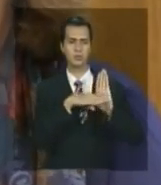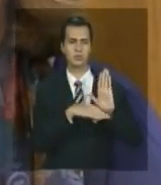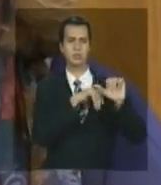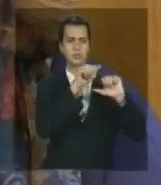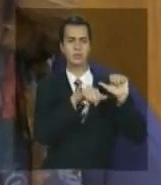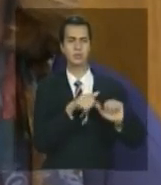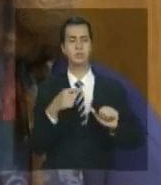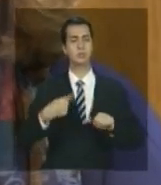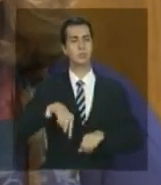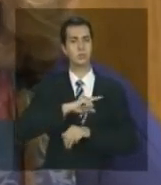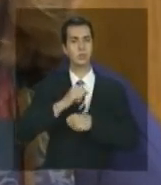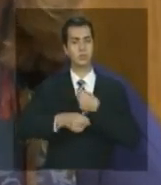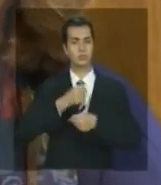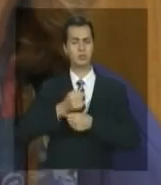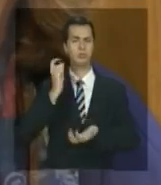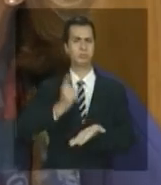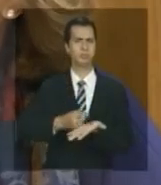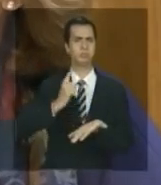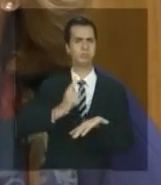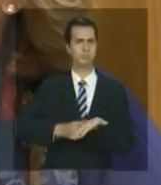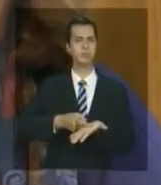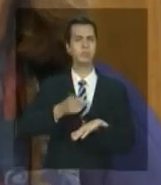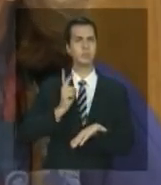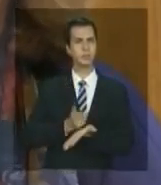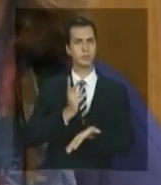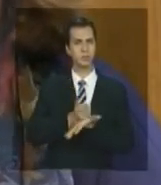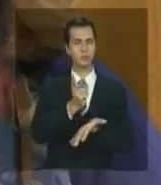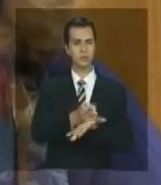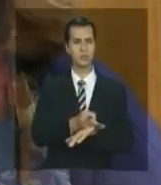acordamos a cada ano, né, cada cúpula. A gente